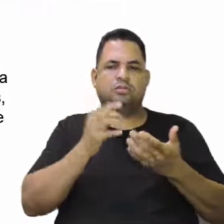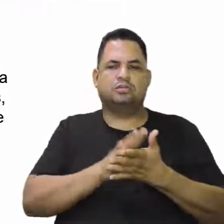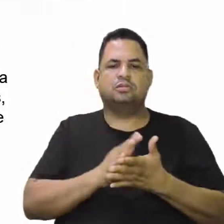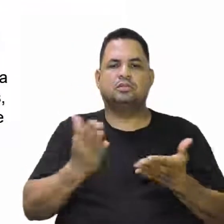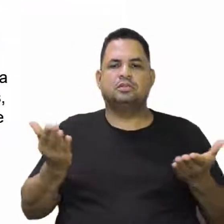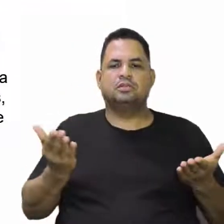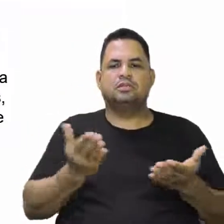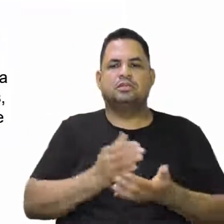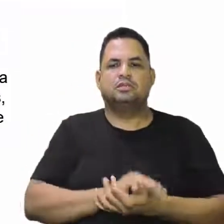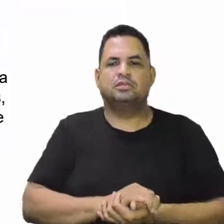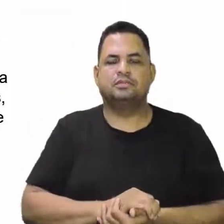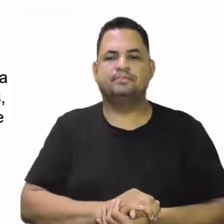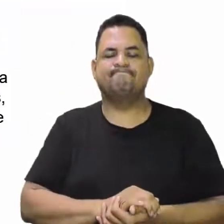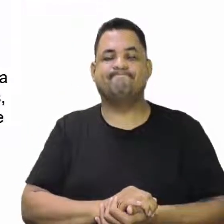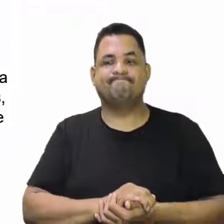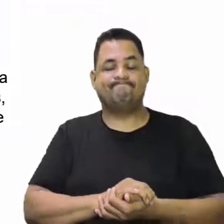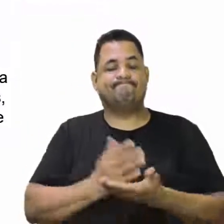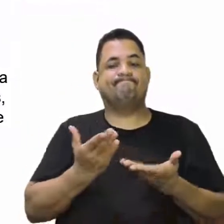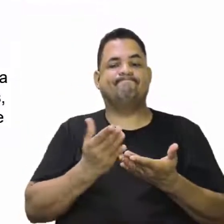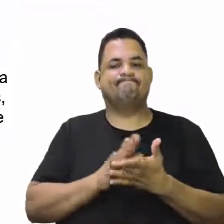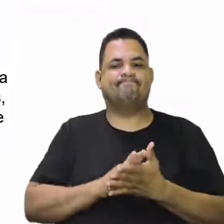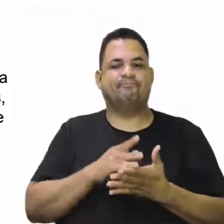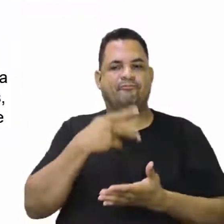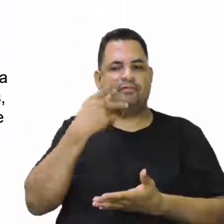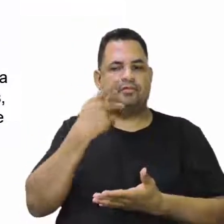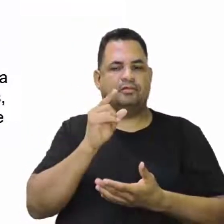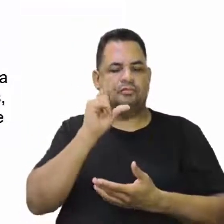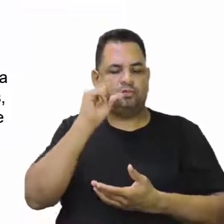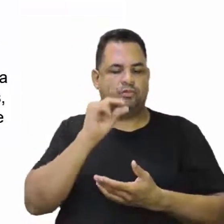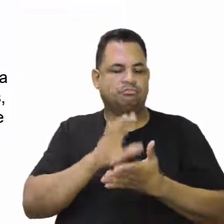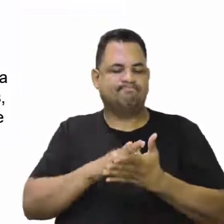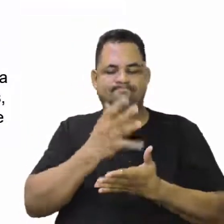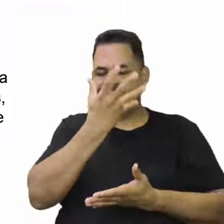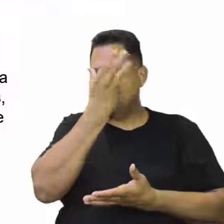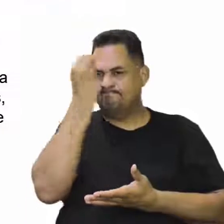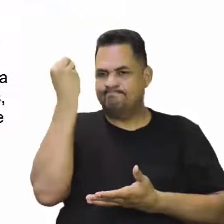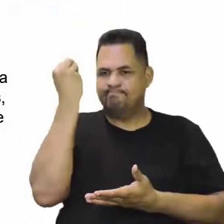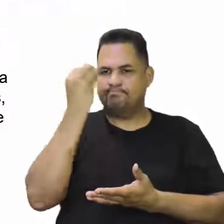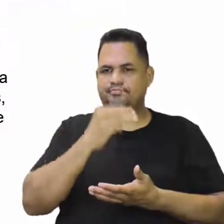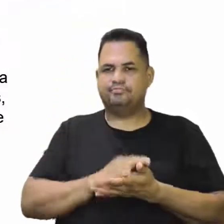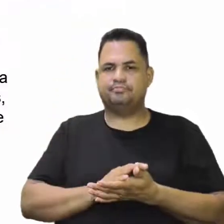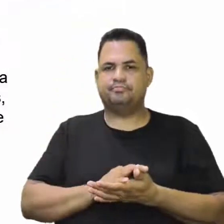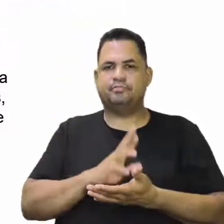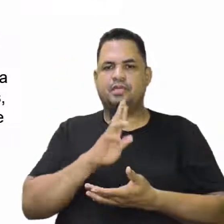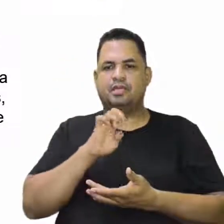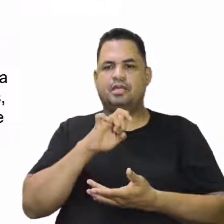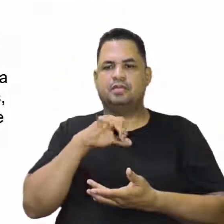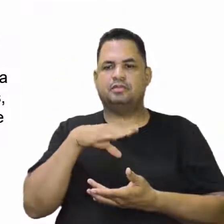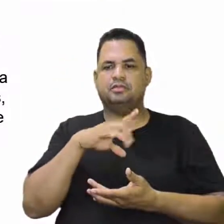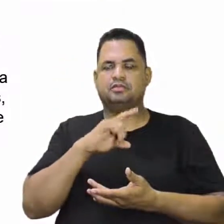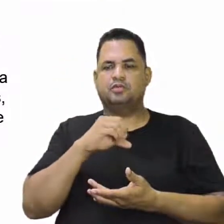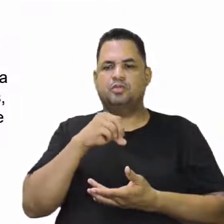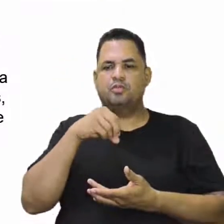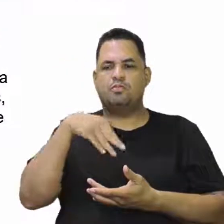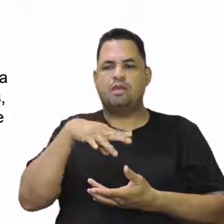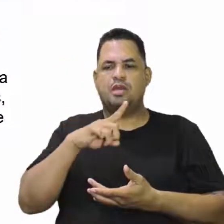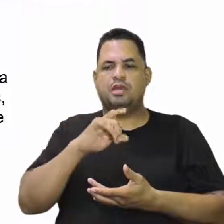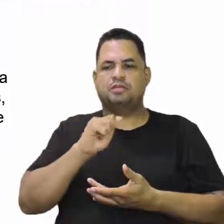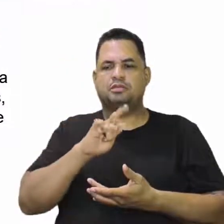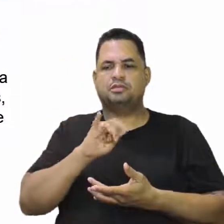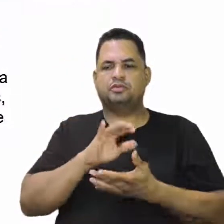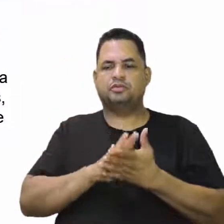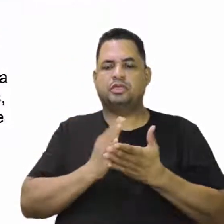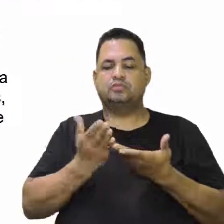realismo mágico para eles não esquecerem que o realismo mágico é uma